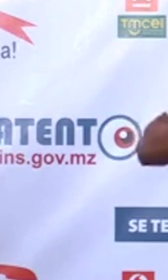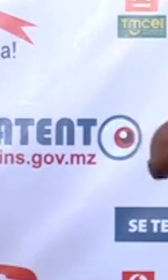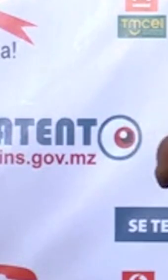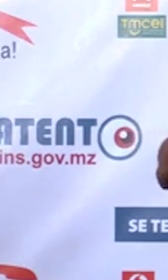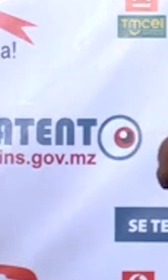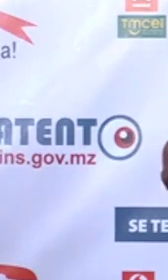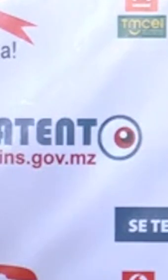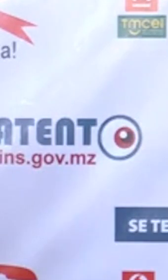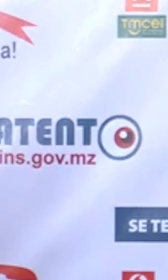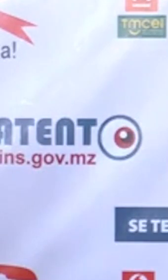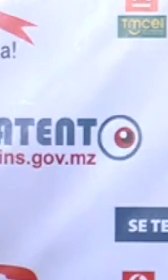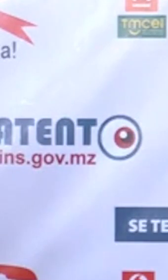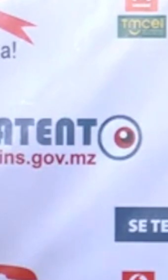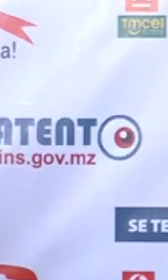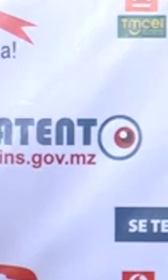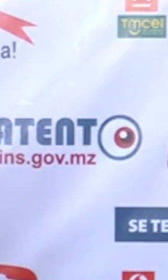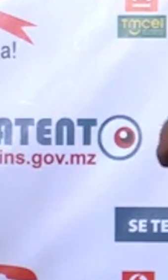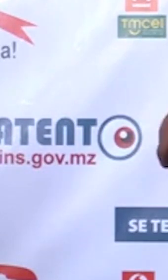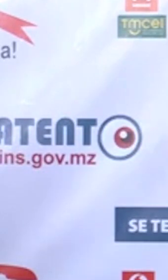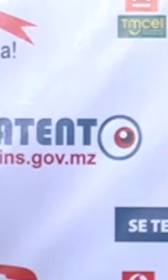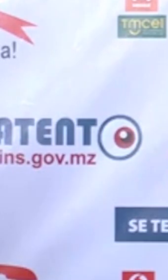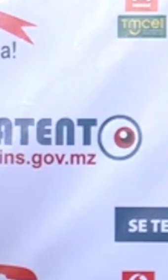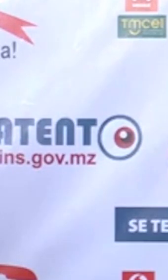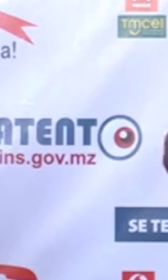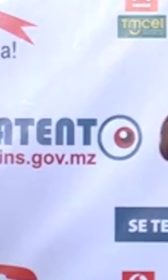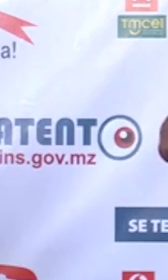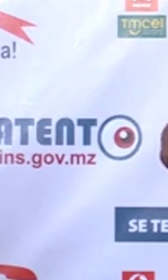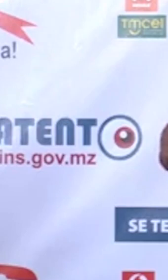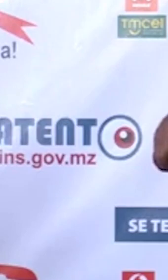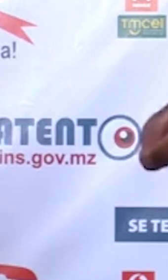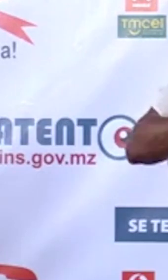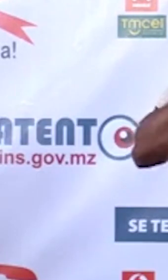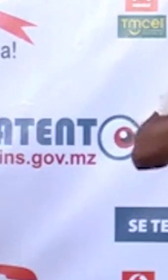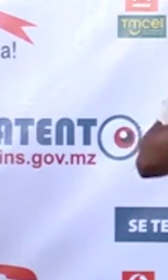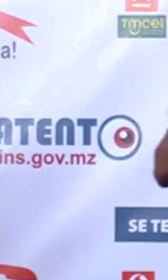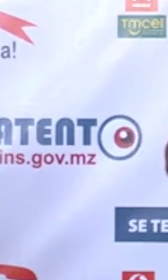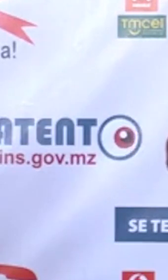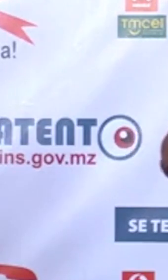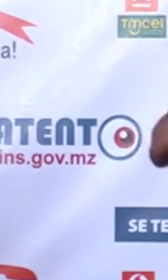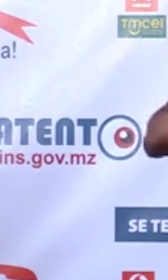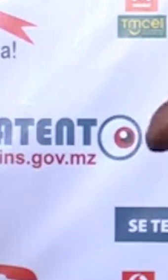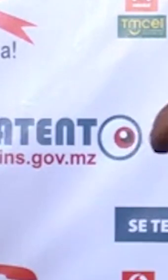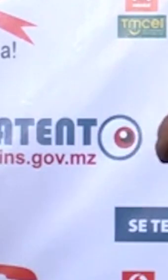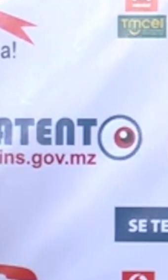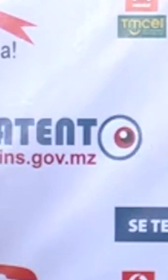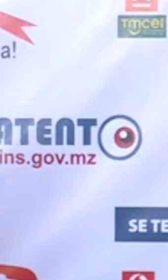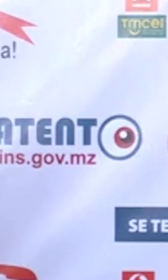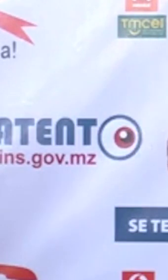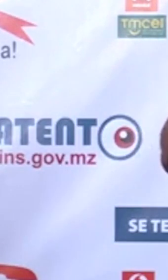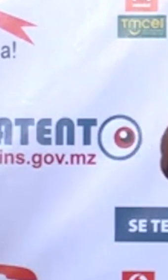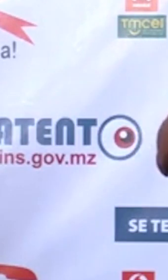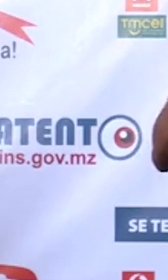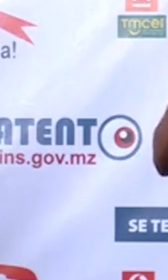De facto, além de observarmos com preocupação um aumento contínuo do número de